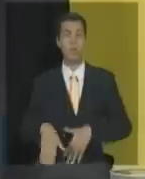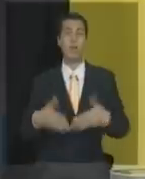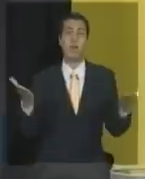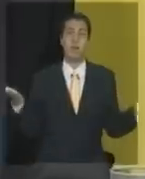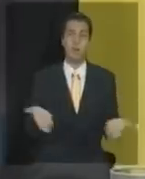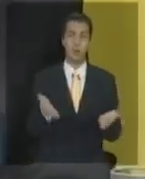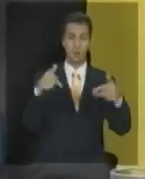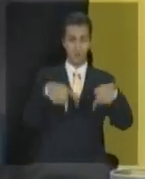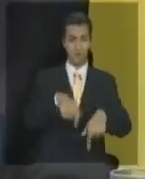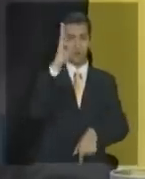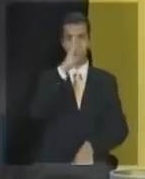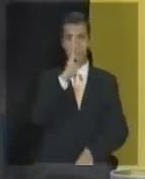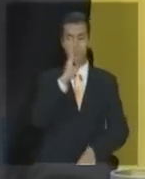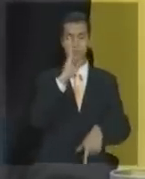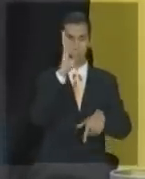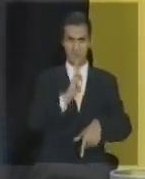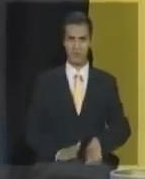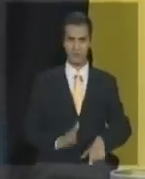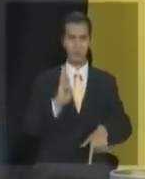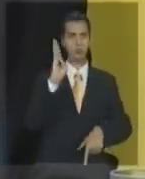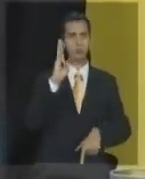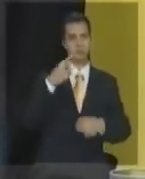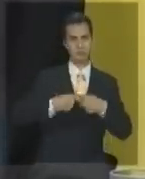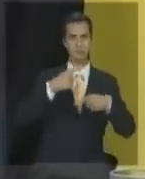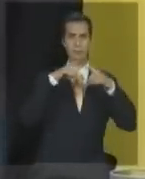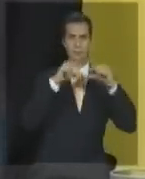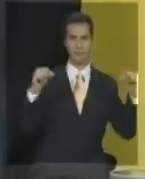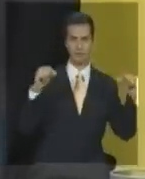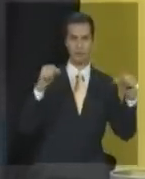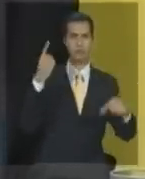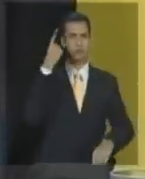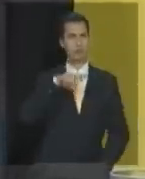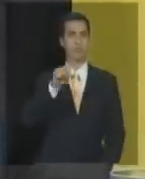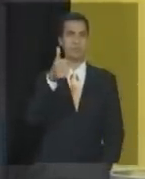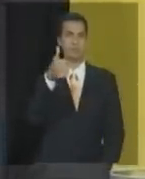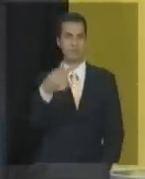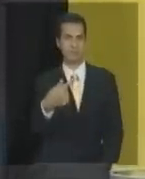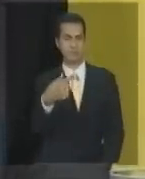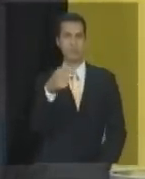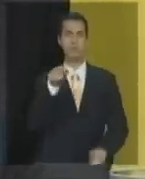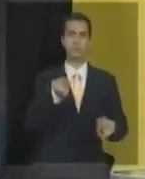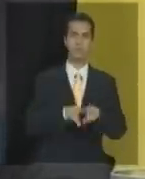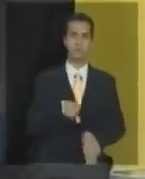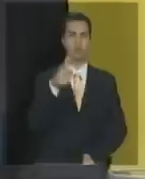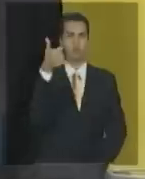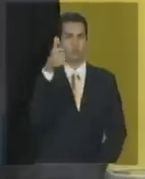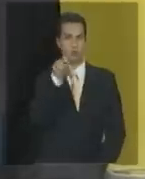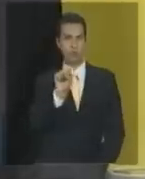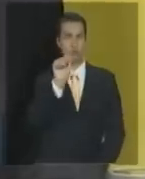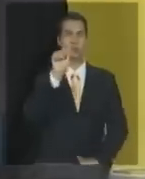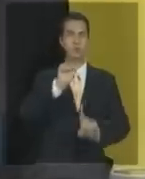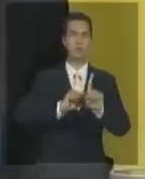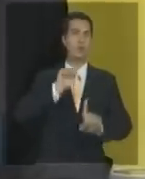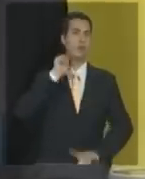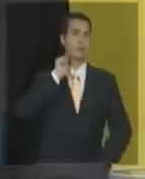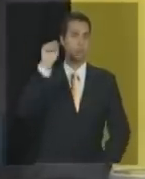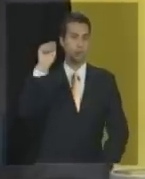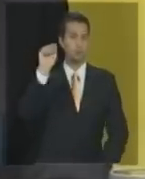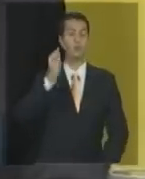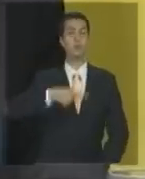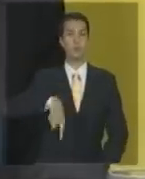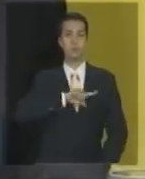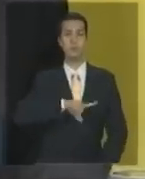em Brasília, nos dias 17 e 18 de abril, com